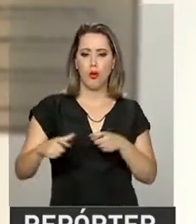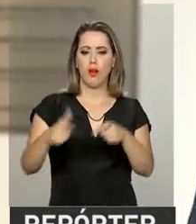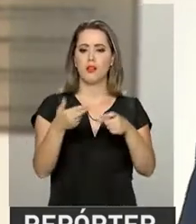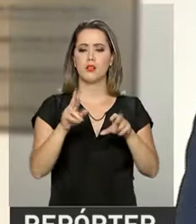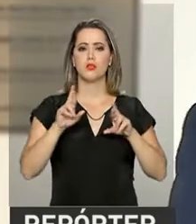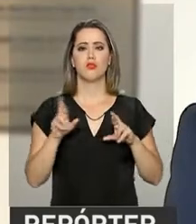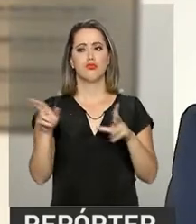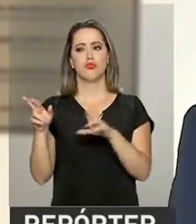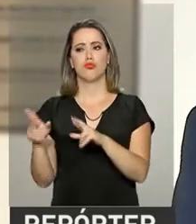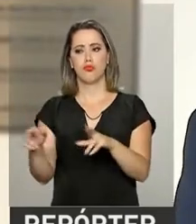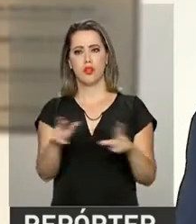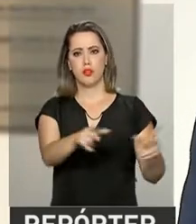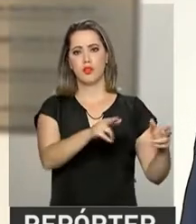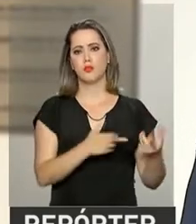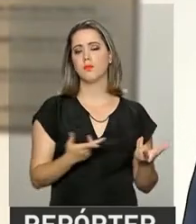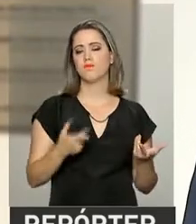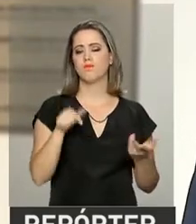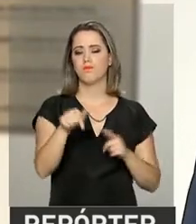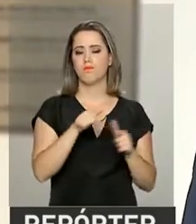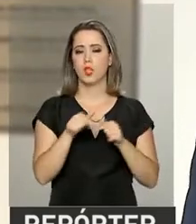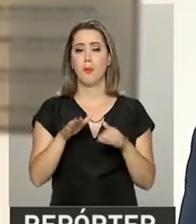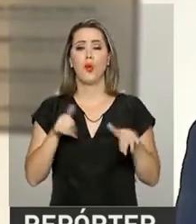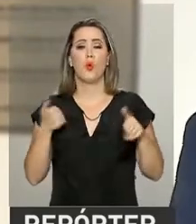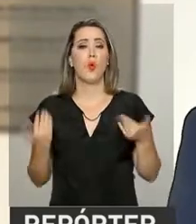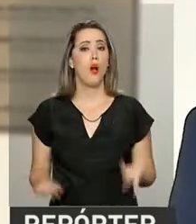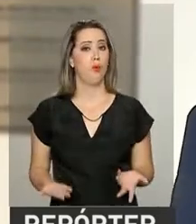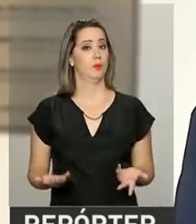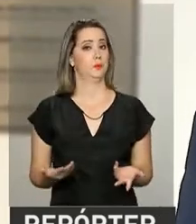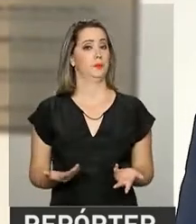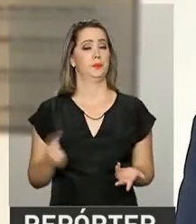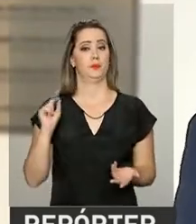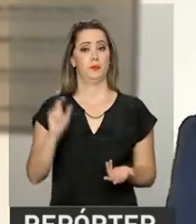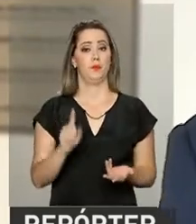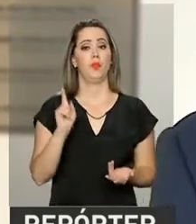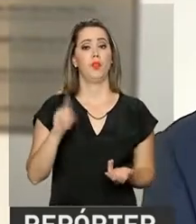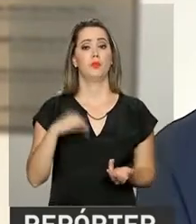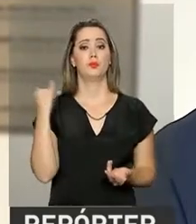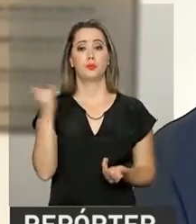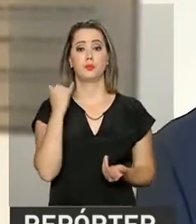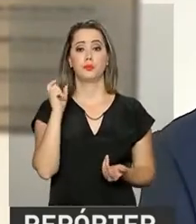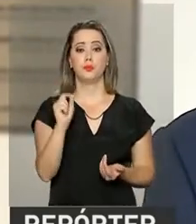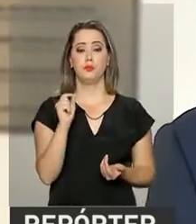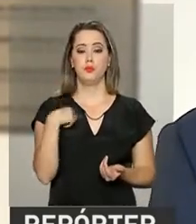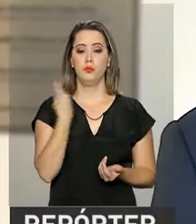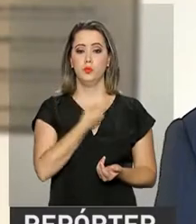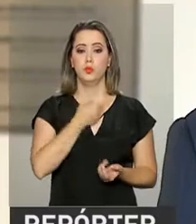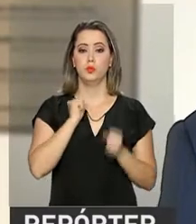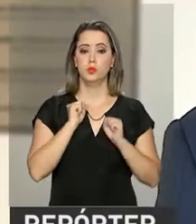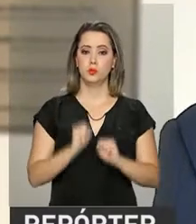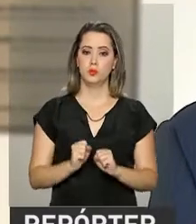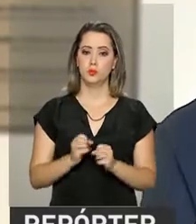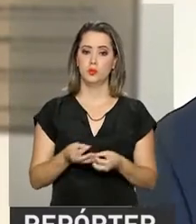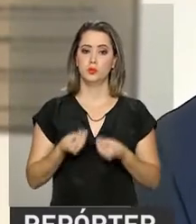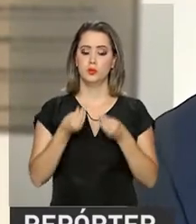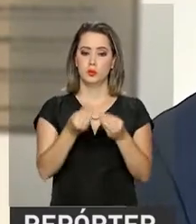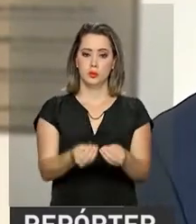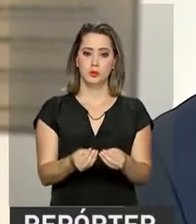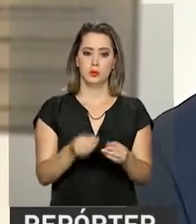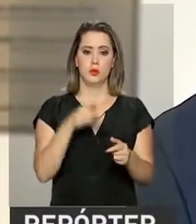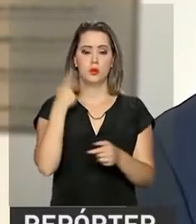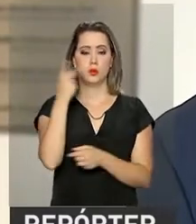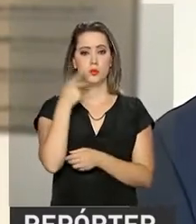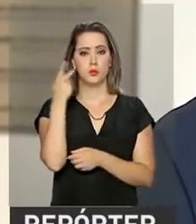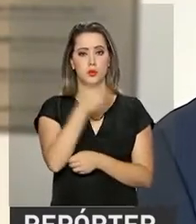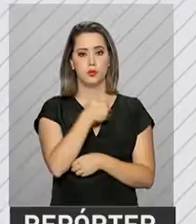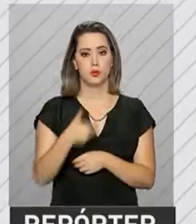áreas de trabalho das atividades é importante isso para que nós possamos dar efetividade às políticas